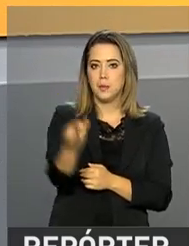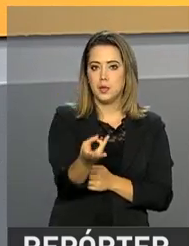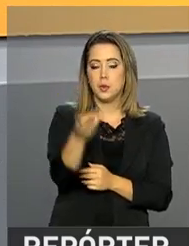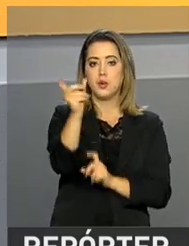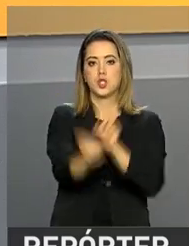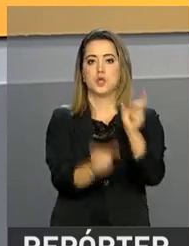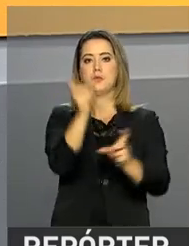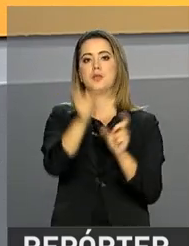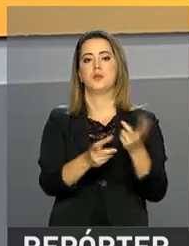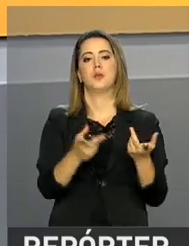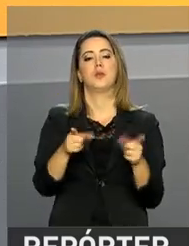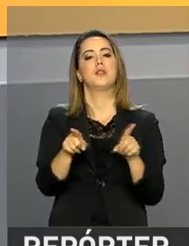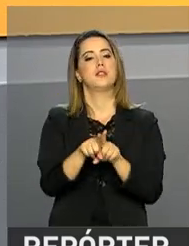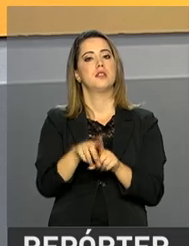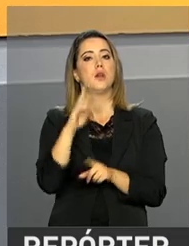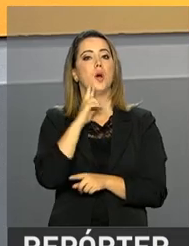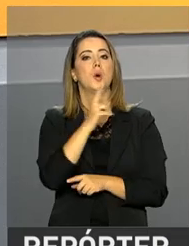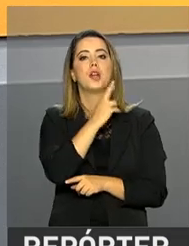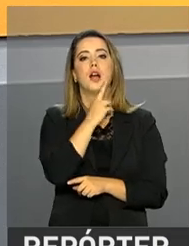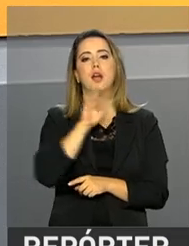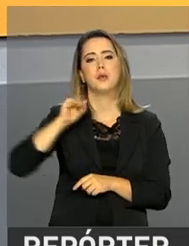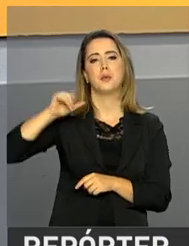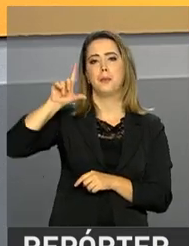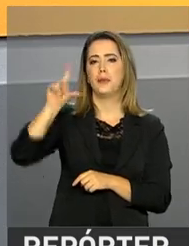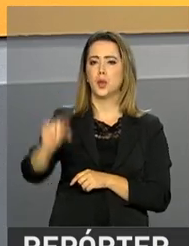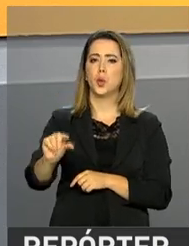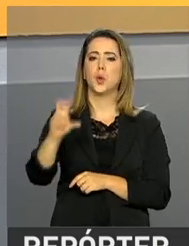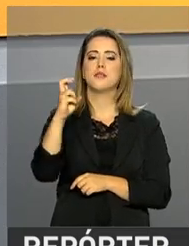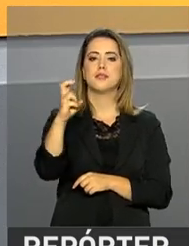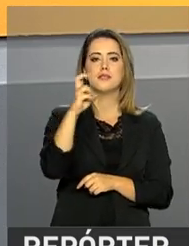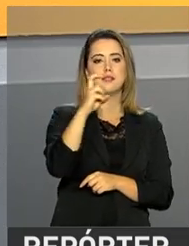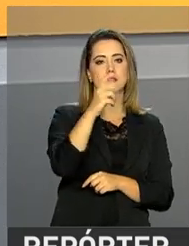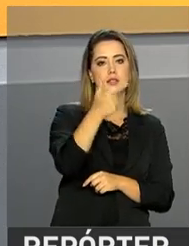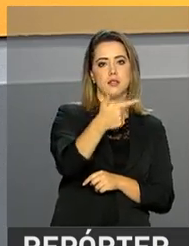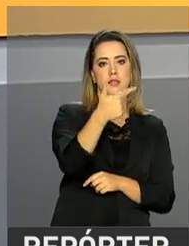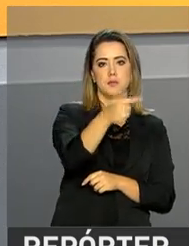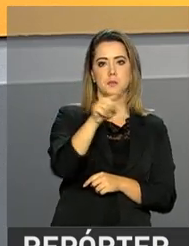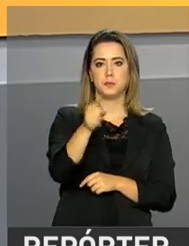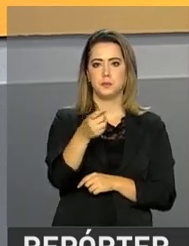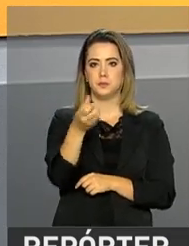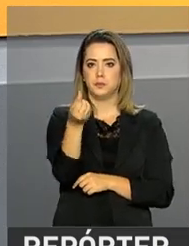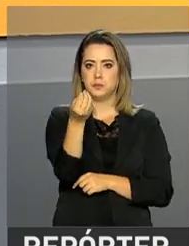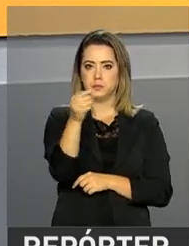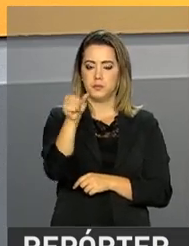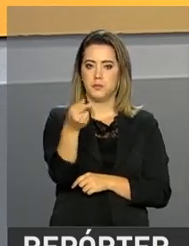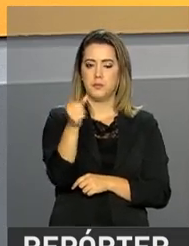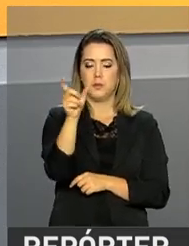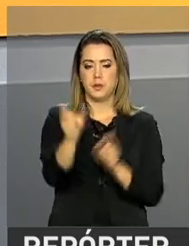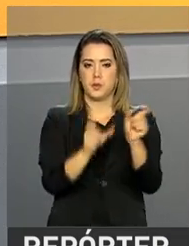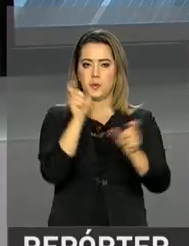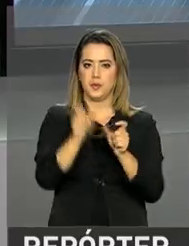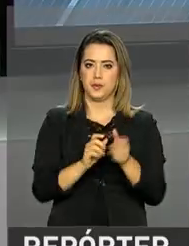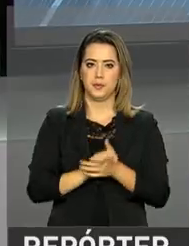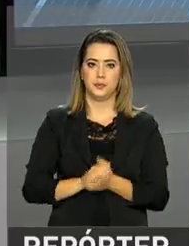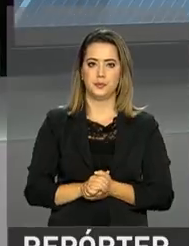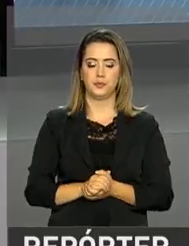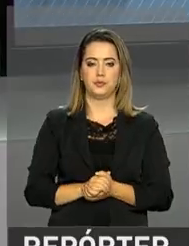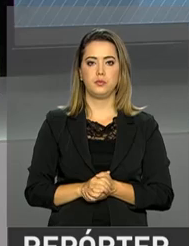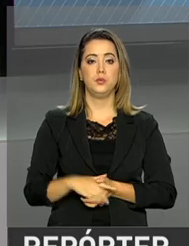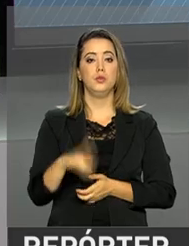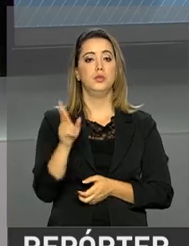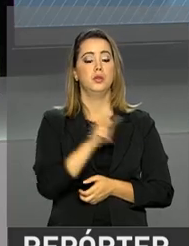habitantes e roraima é o estado menos populoso com 522 mil e 600 habitantes o